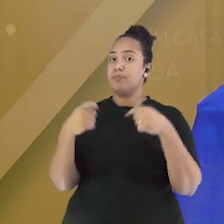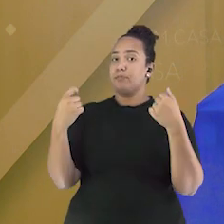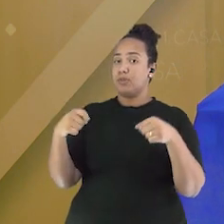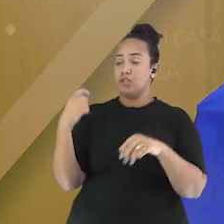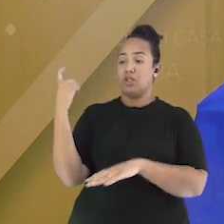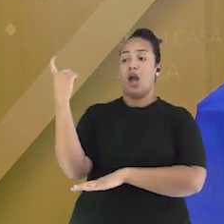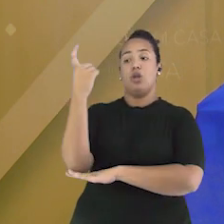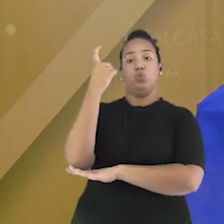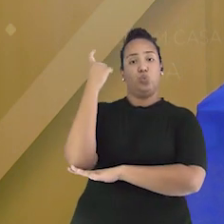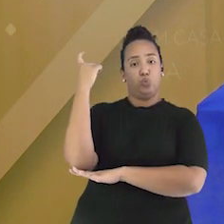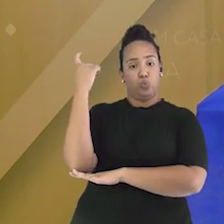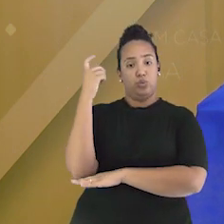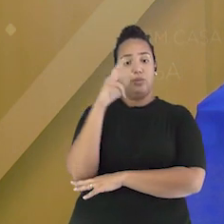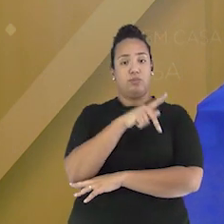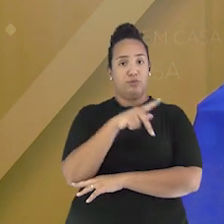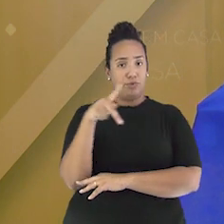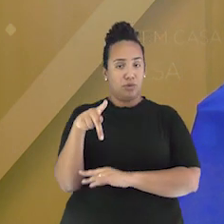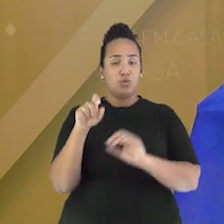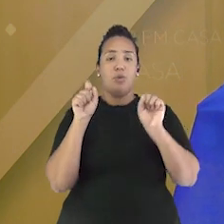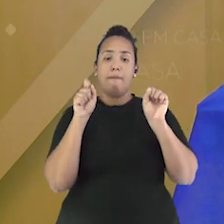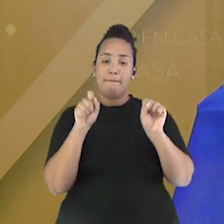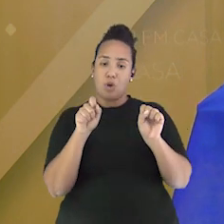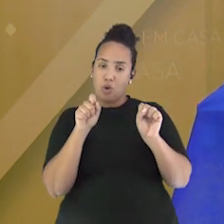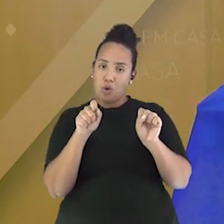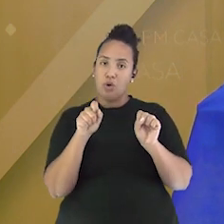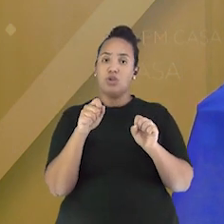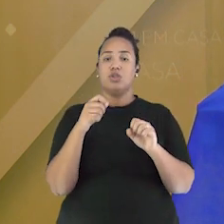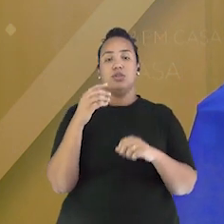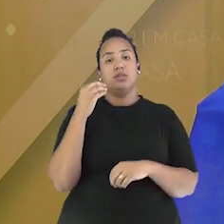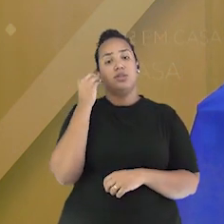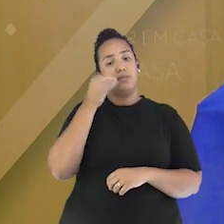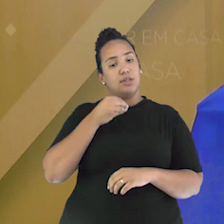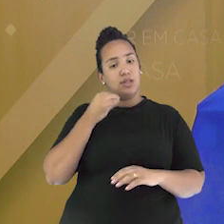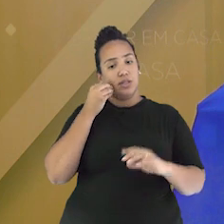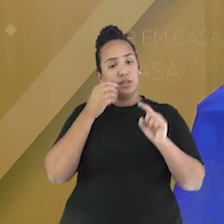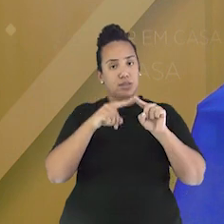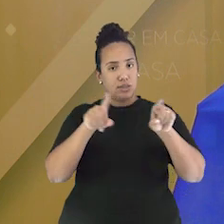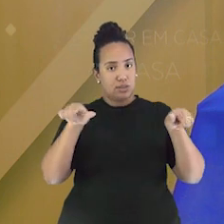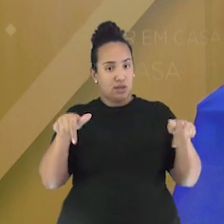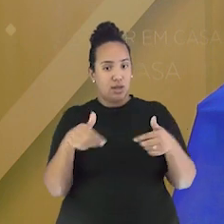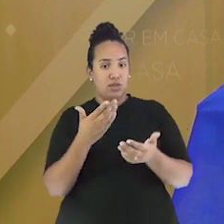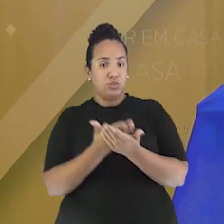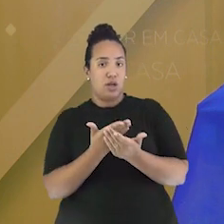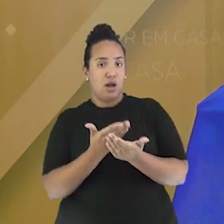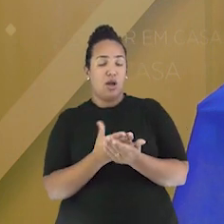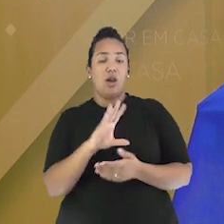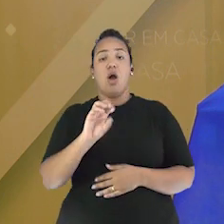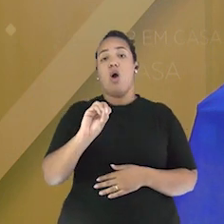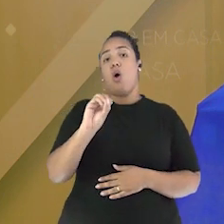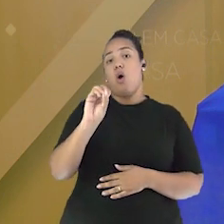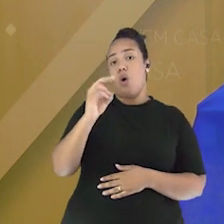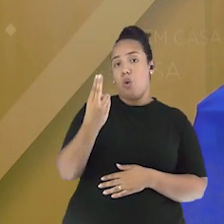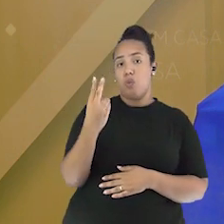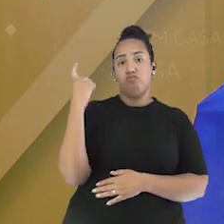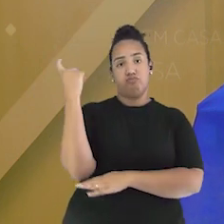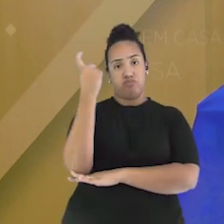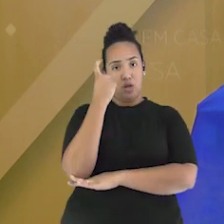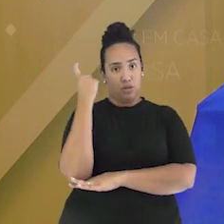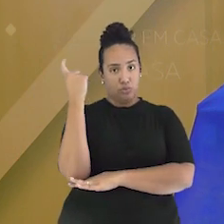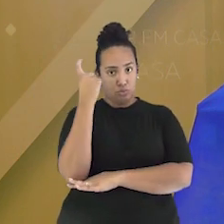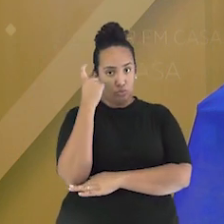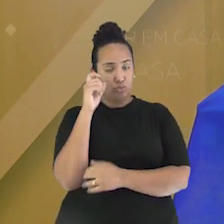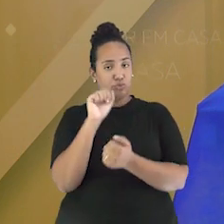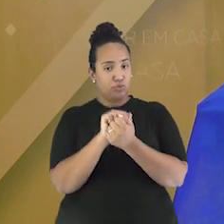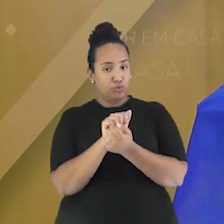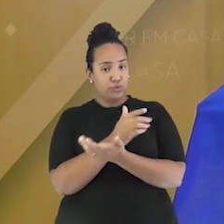de um responsável. O professor ele pode fazer esse experimento em sala de aula ou um adulto fazer em casa com